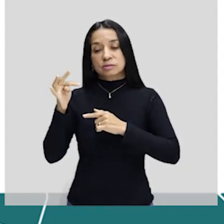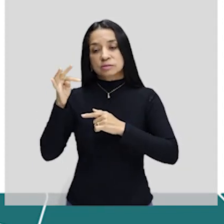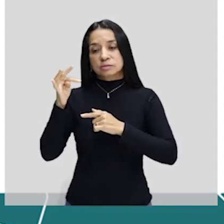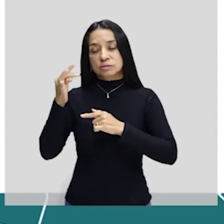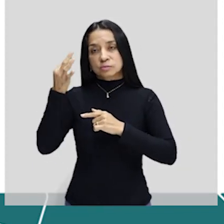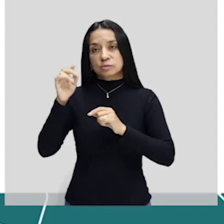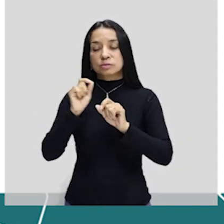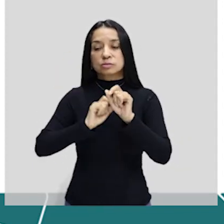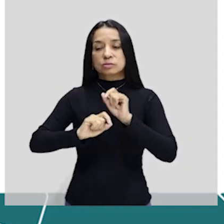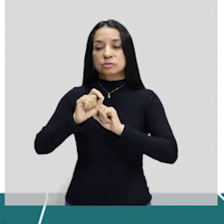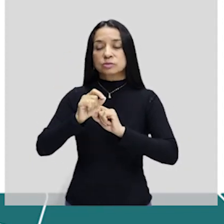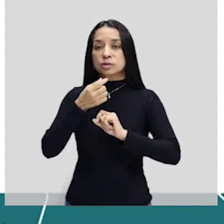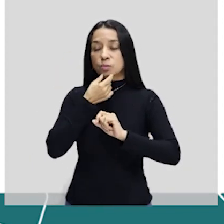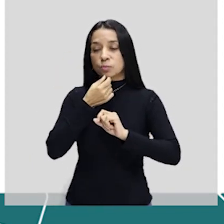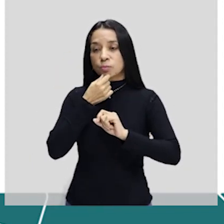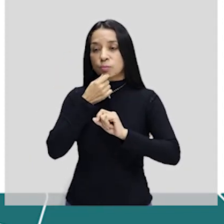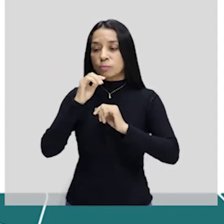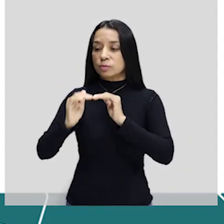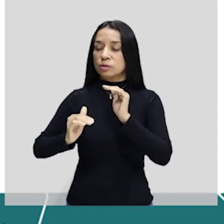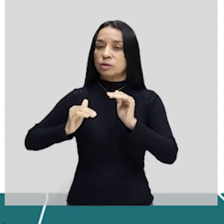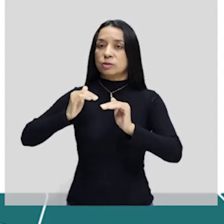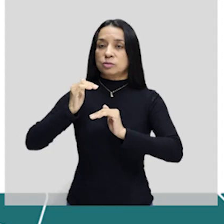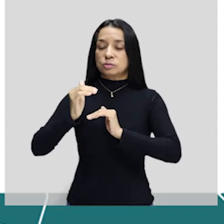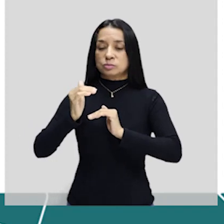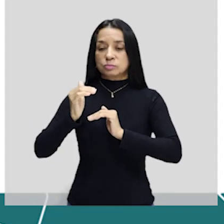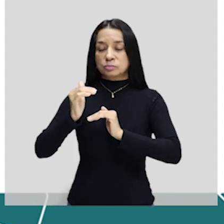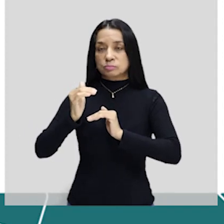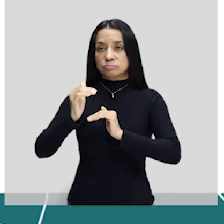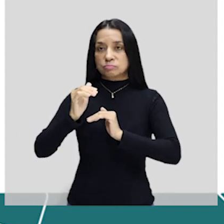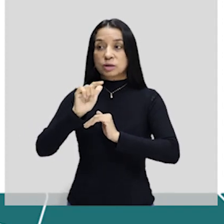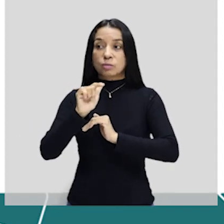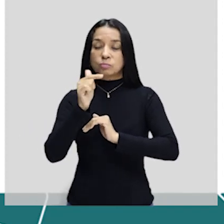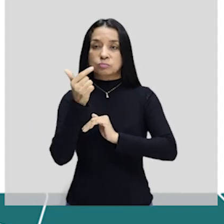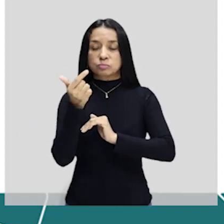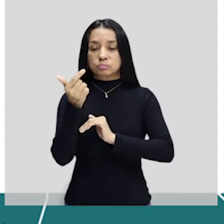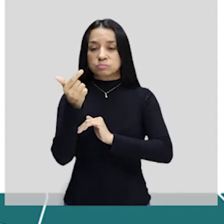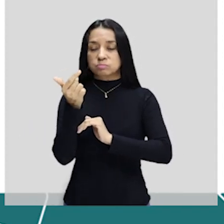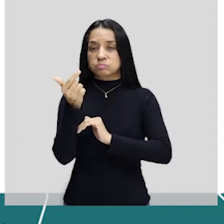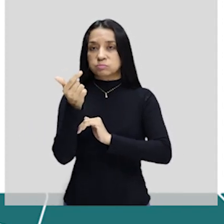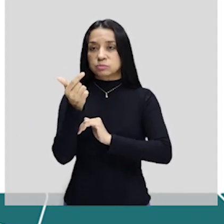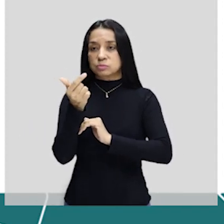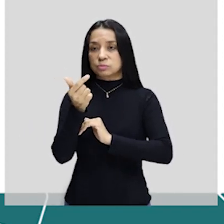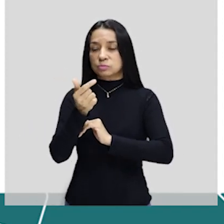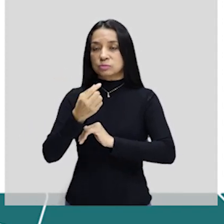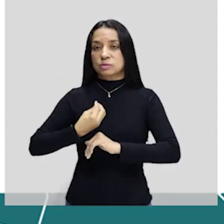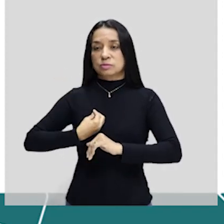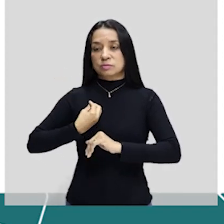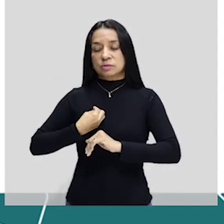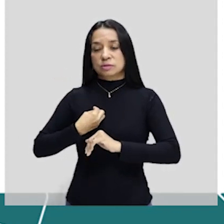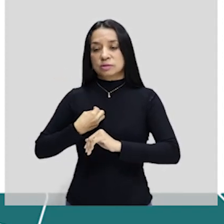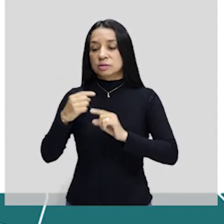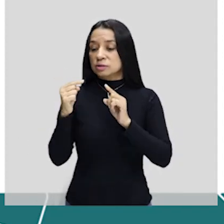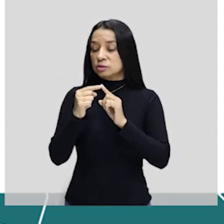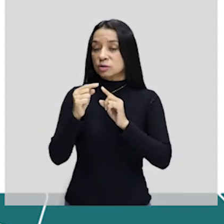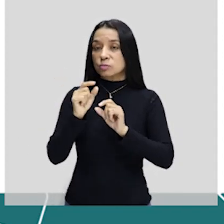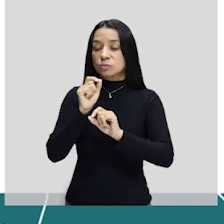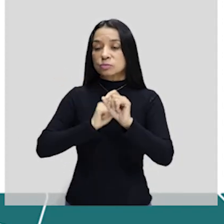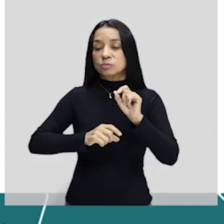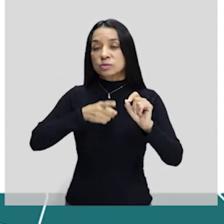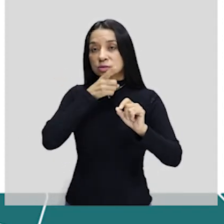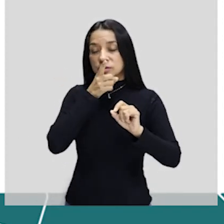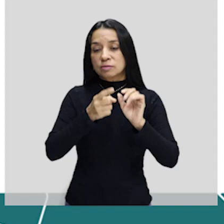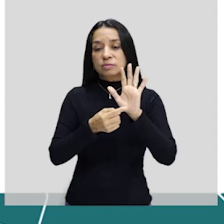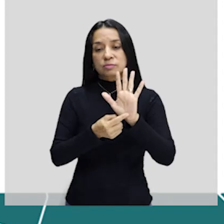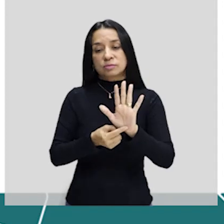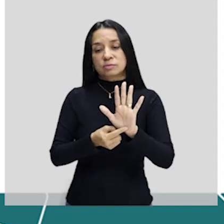superior a todos os outros seres, ela foi derrubada por terra, segundo o que Charles Darwin apresentou. Ou seja, colocou o homem